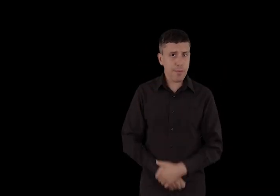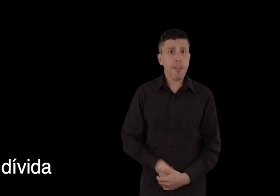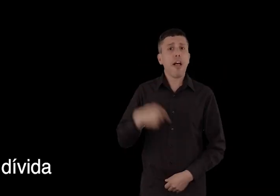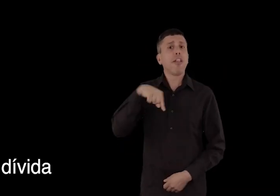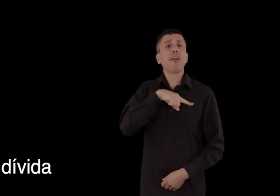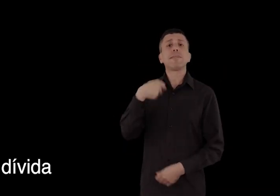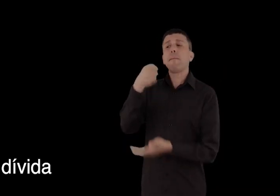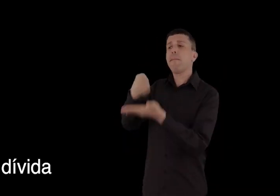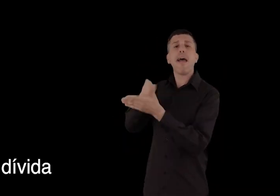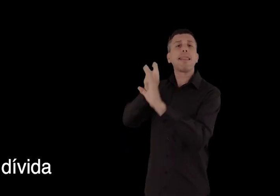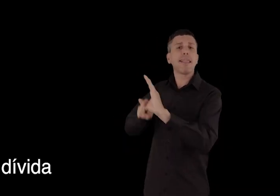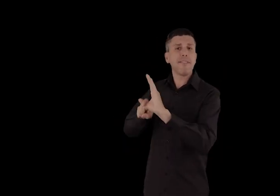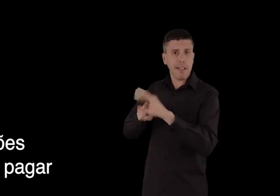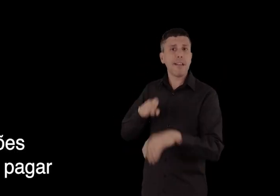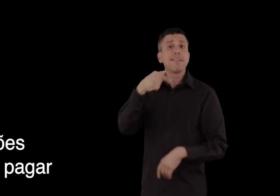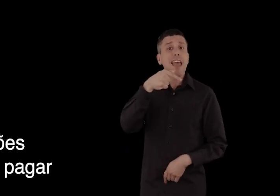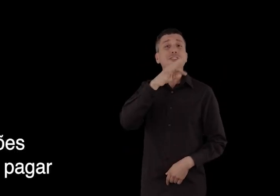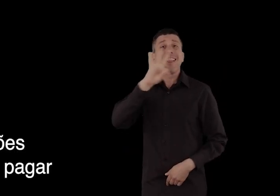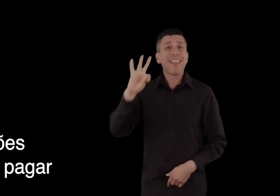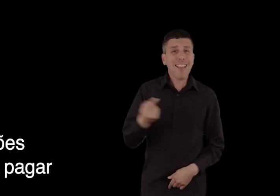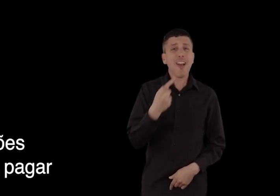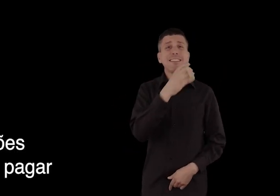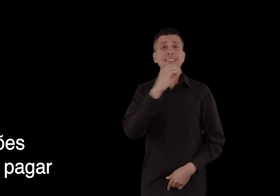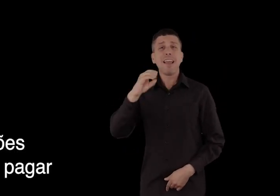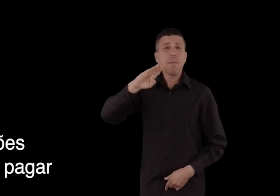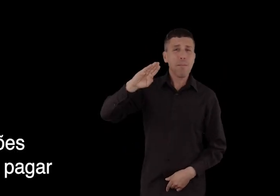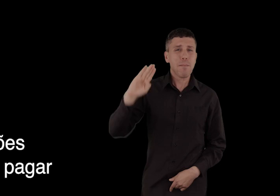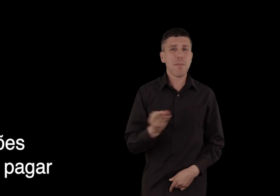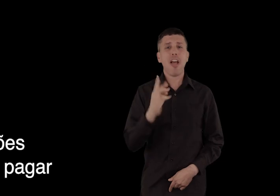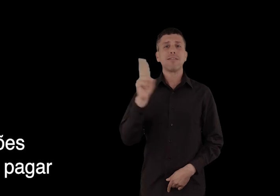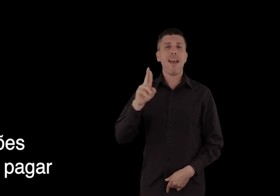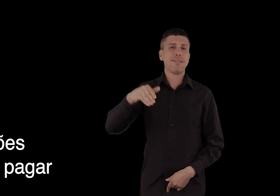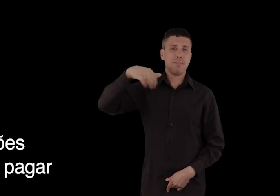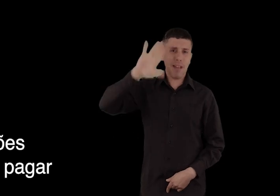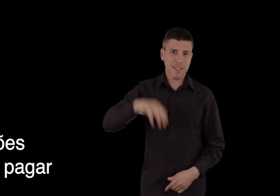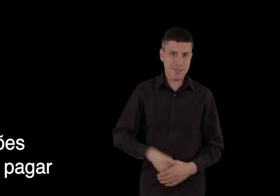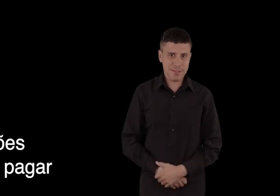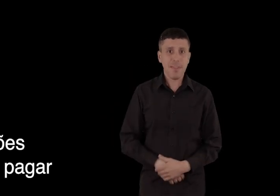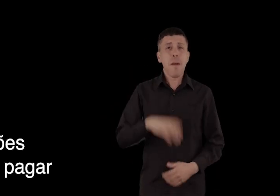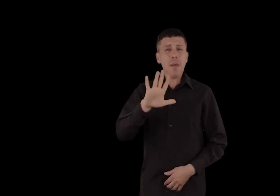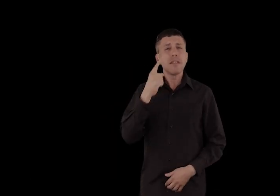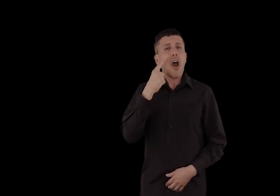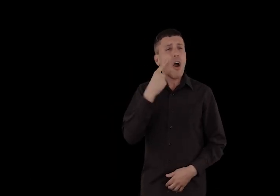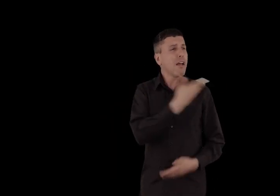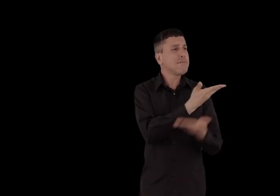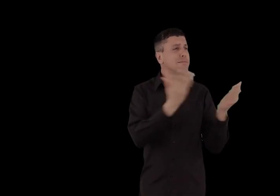exemplo, que nós tenhamos uma dívida de mais de 7 trilhões e 100 bilhões de reais a